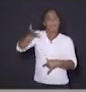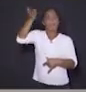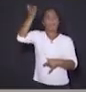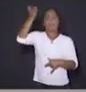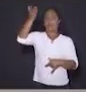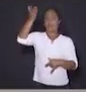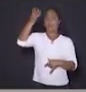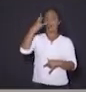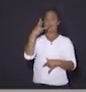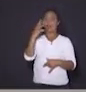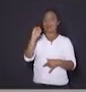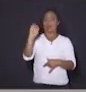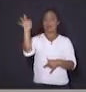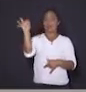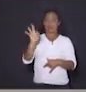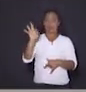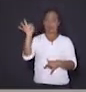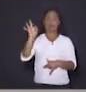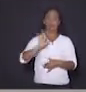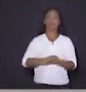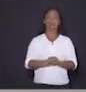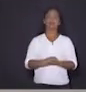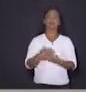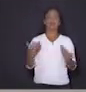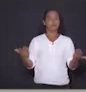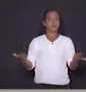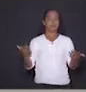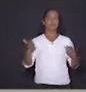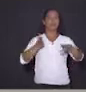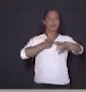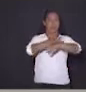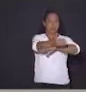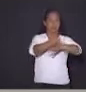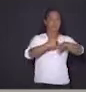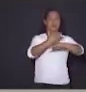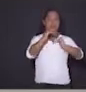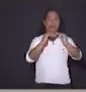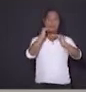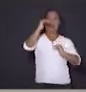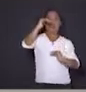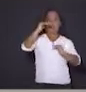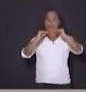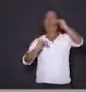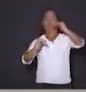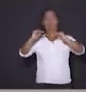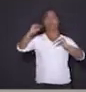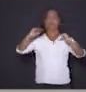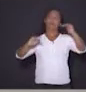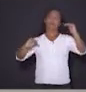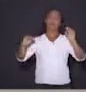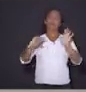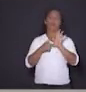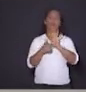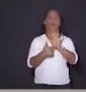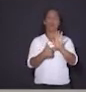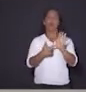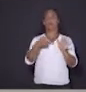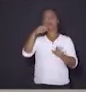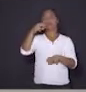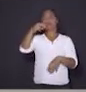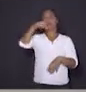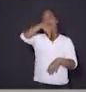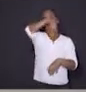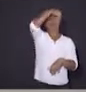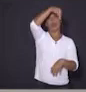quase 30% e as desigualdades no acesso claramente demonstra nessas estatísticas é no caso do norte e do